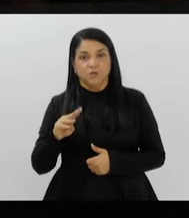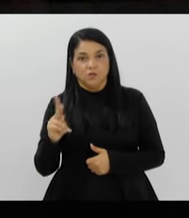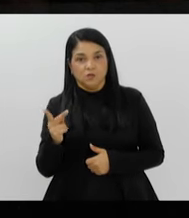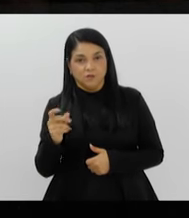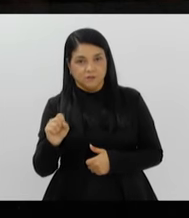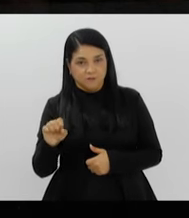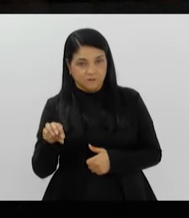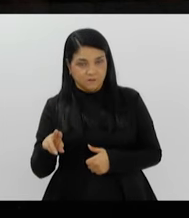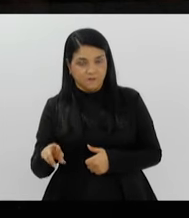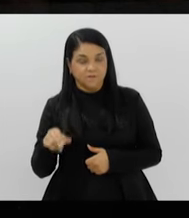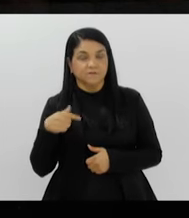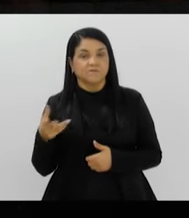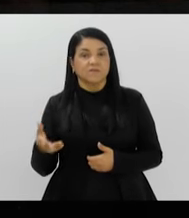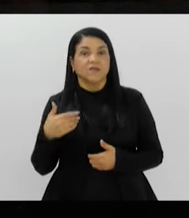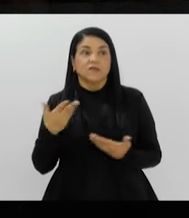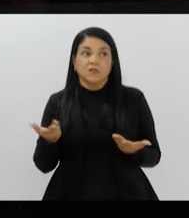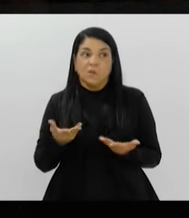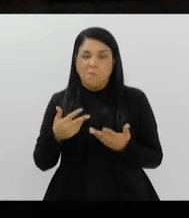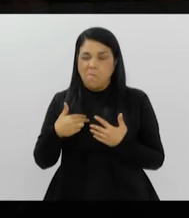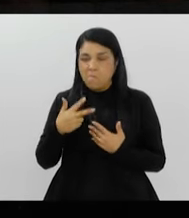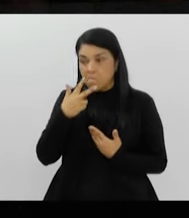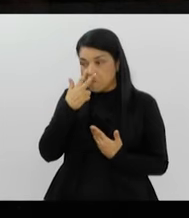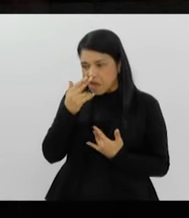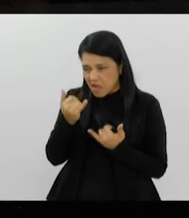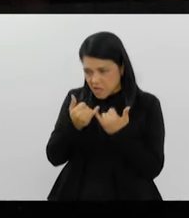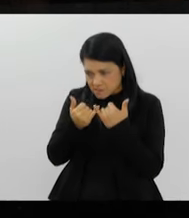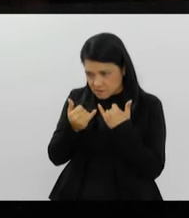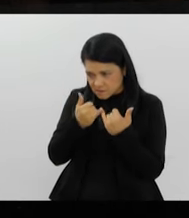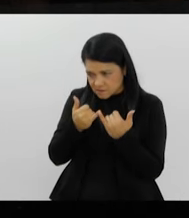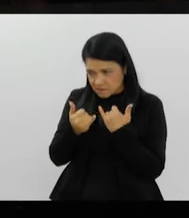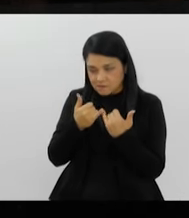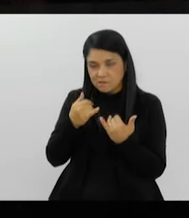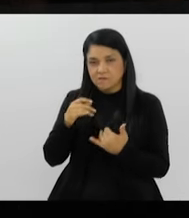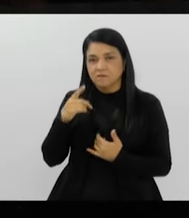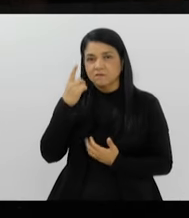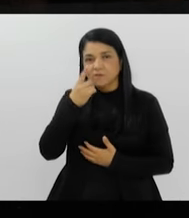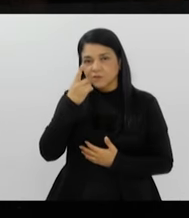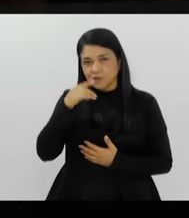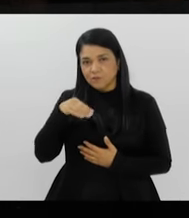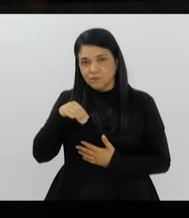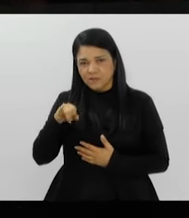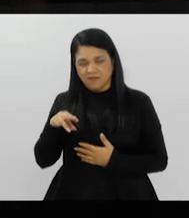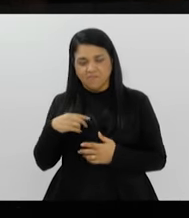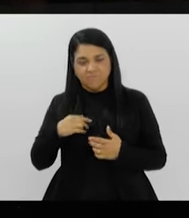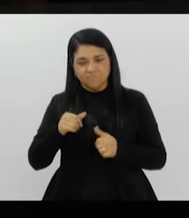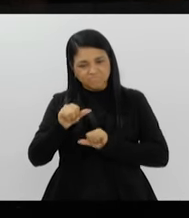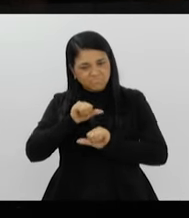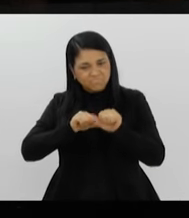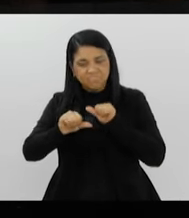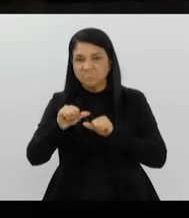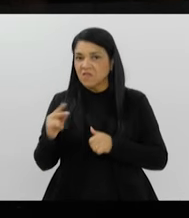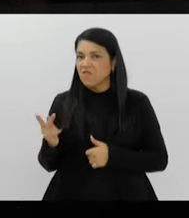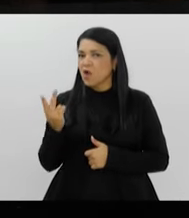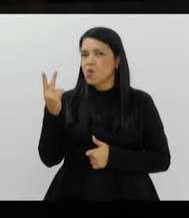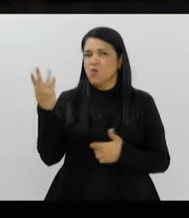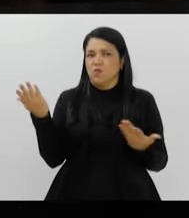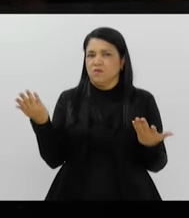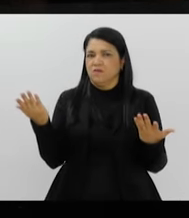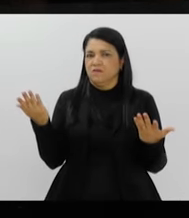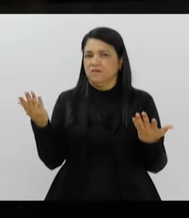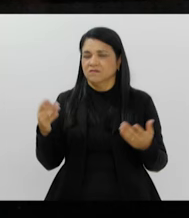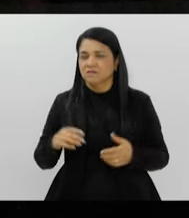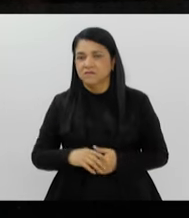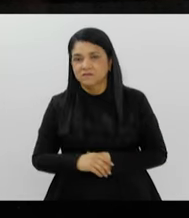Aparentemente, deputado Carlos Mink, é uma inversão de valores. Mas